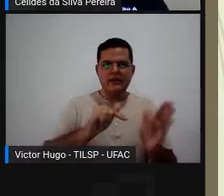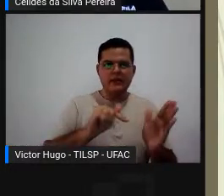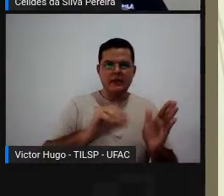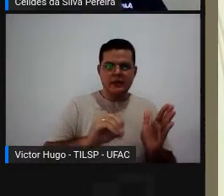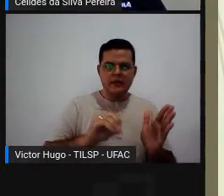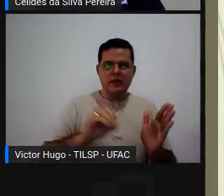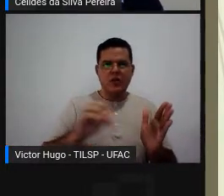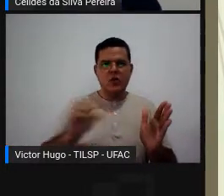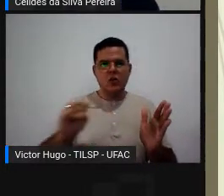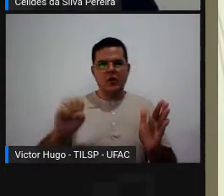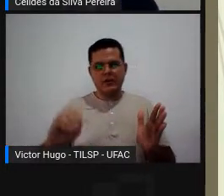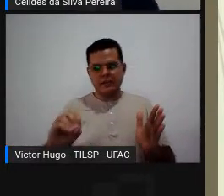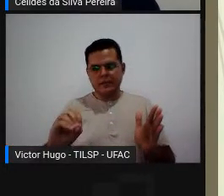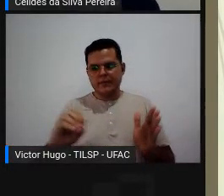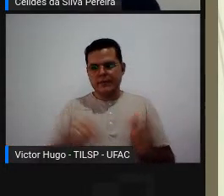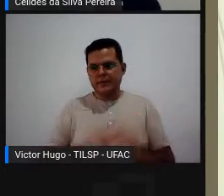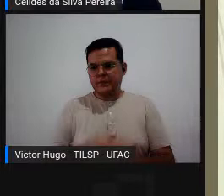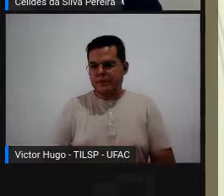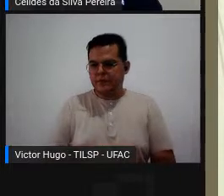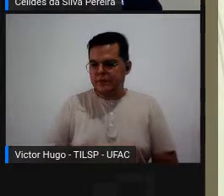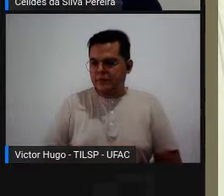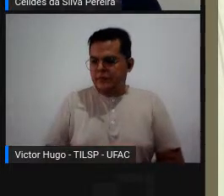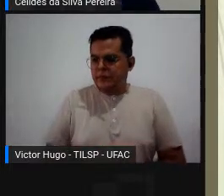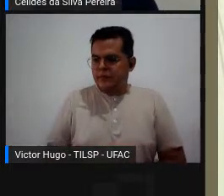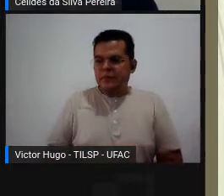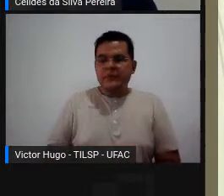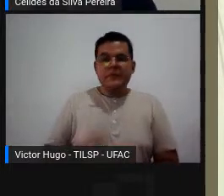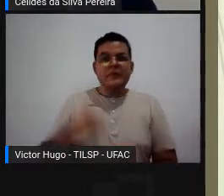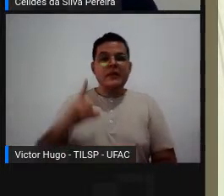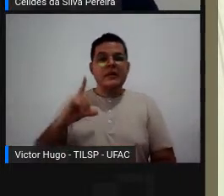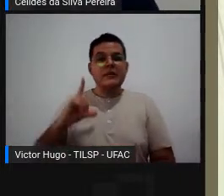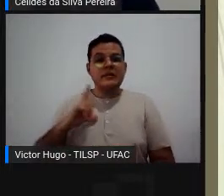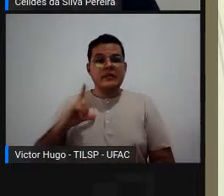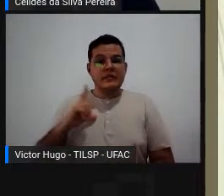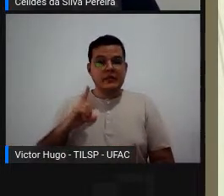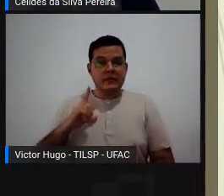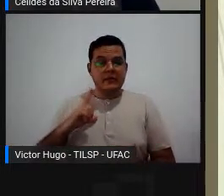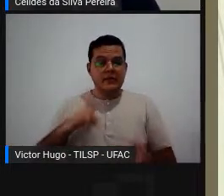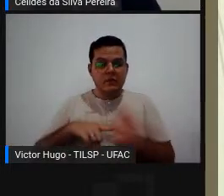já haviam estudos nessas mesmas décadas, 70 e 80,